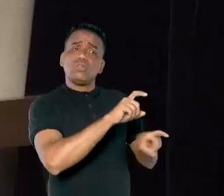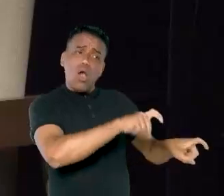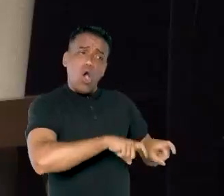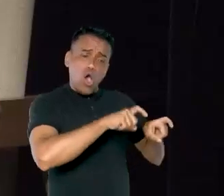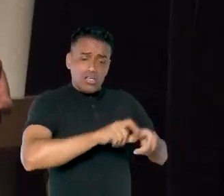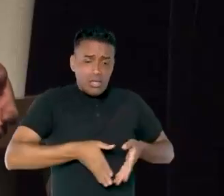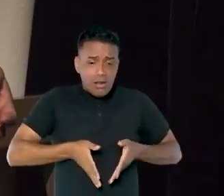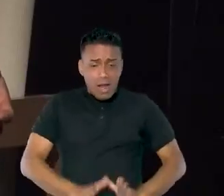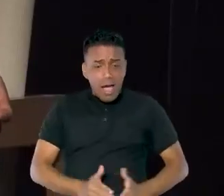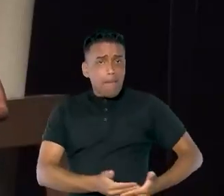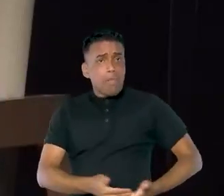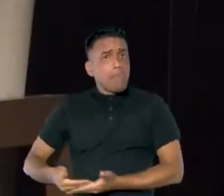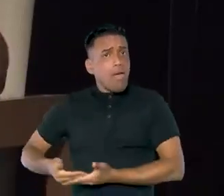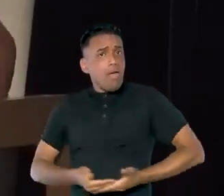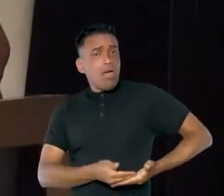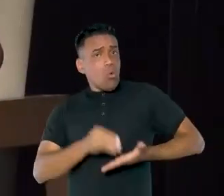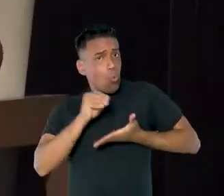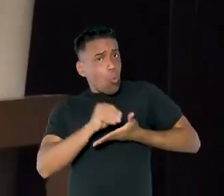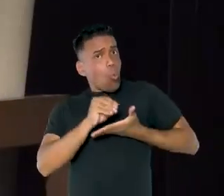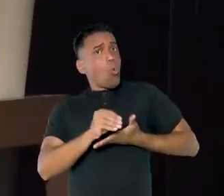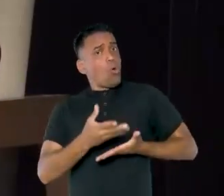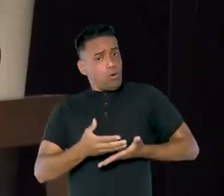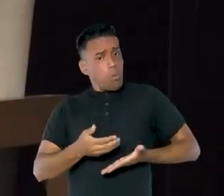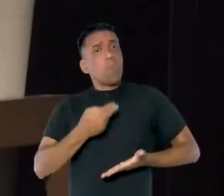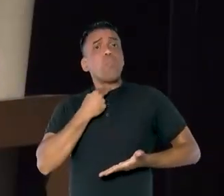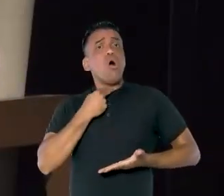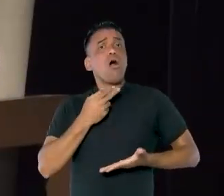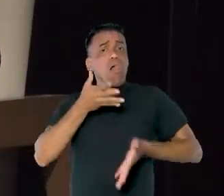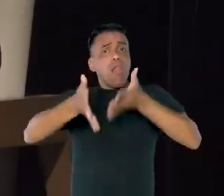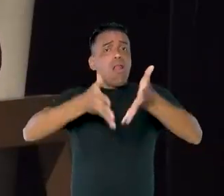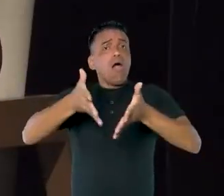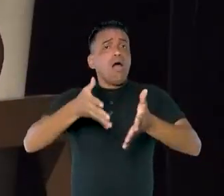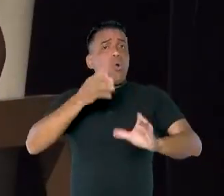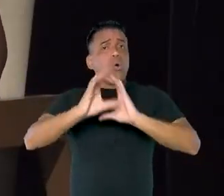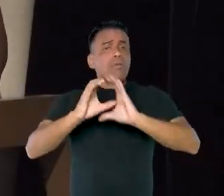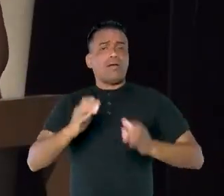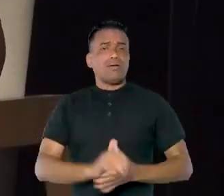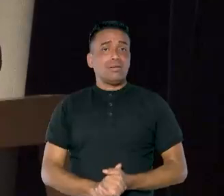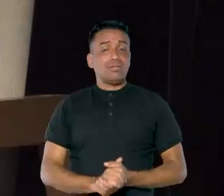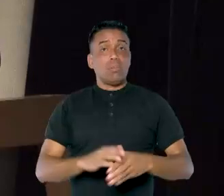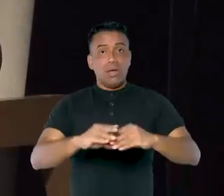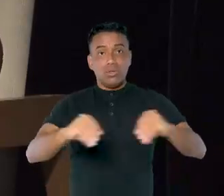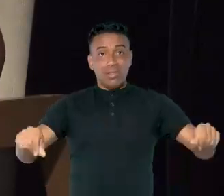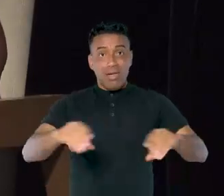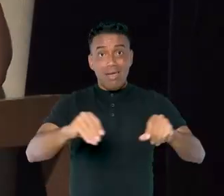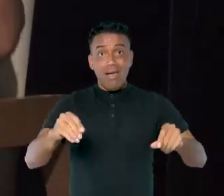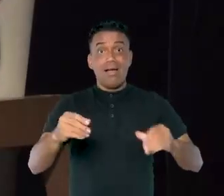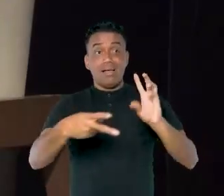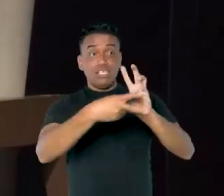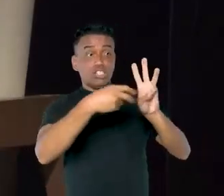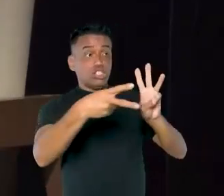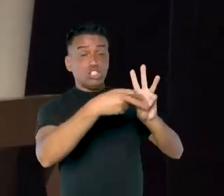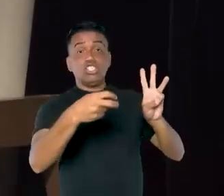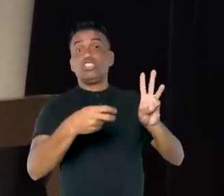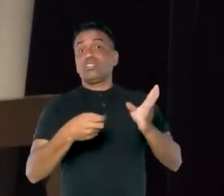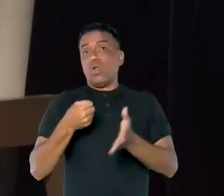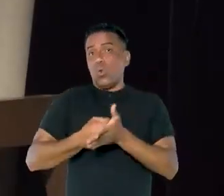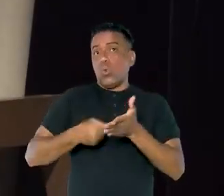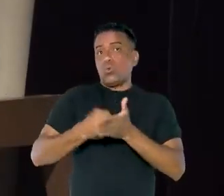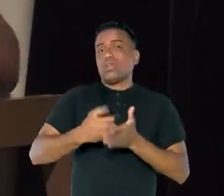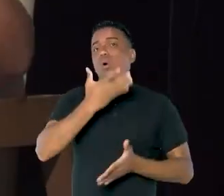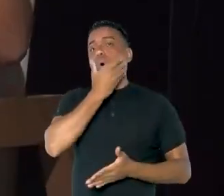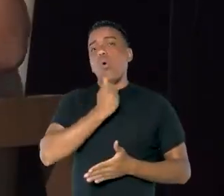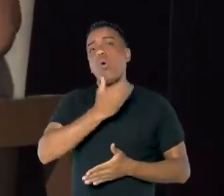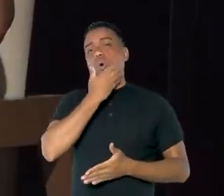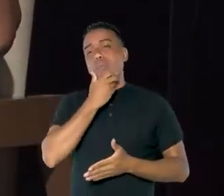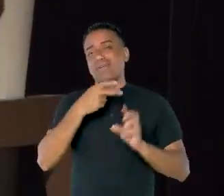que a gente não pode falar? Então, a maior parte da demarcação da terra indígena mostra a luta dos homens indígenas,